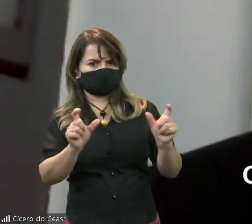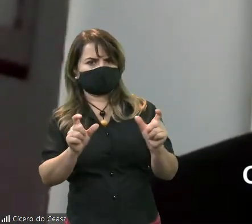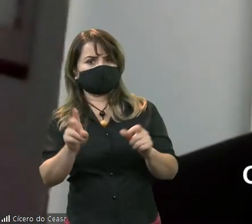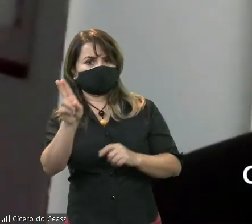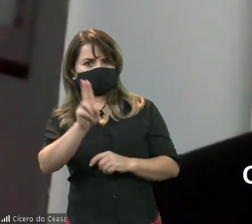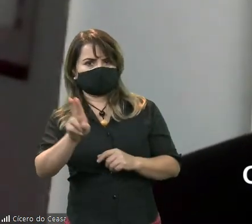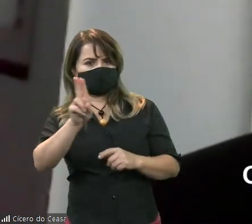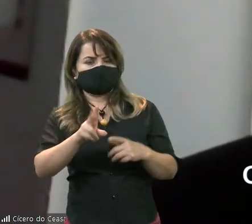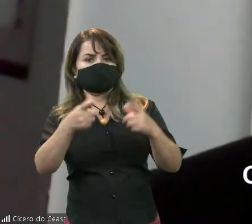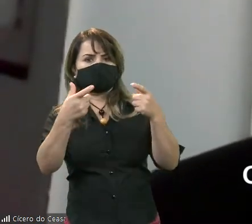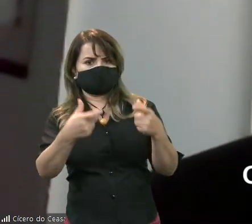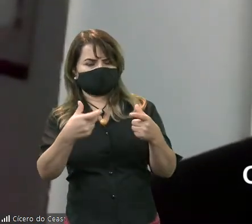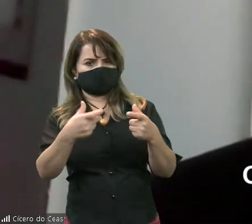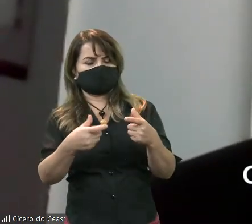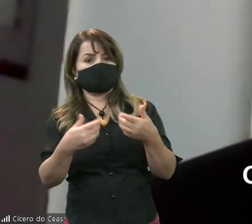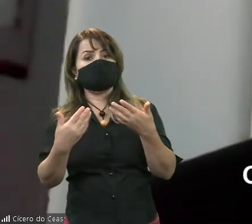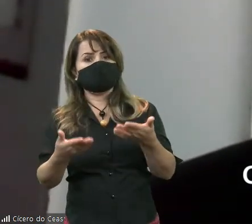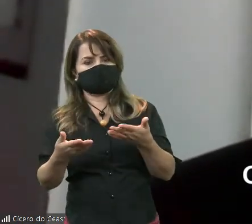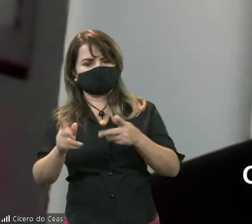Qualquer administração